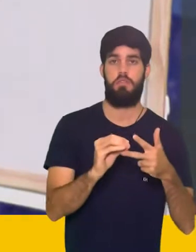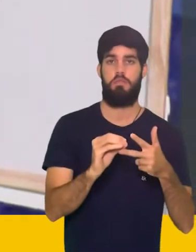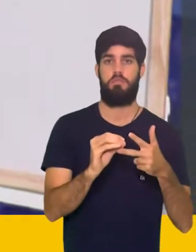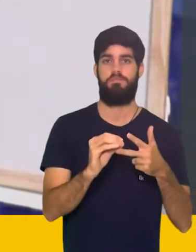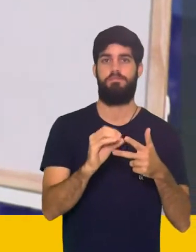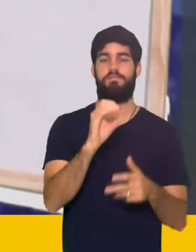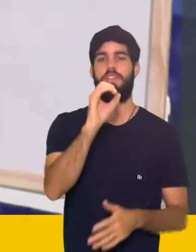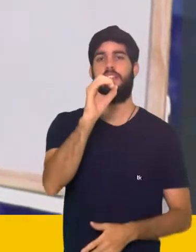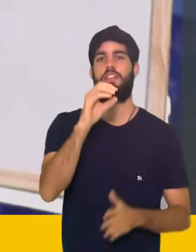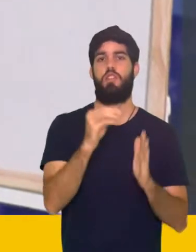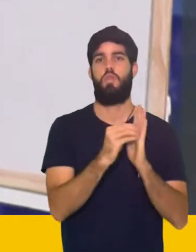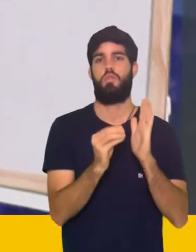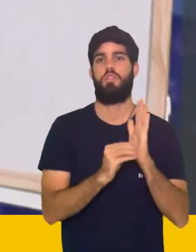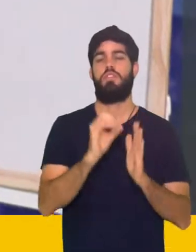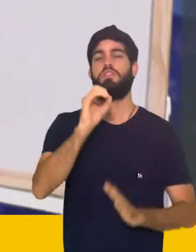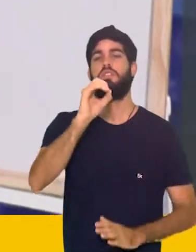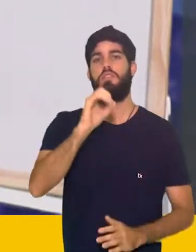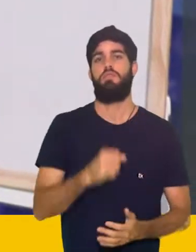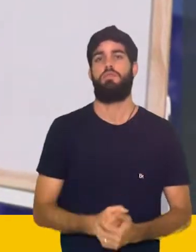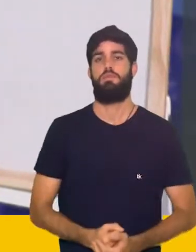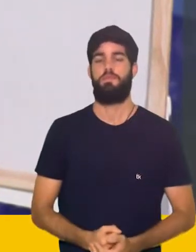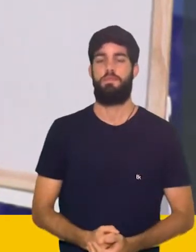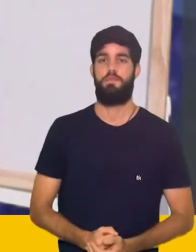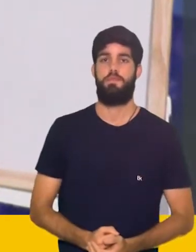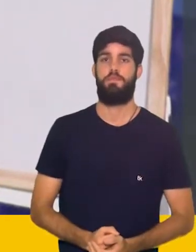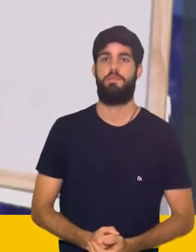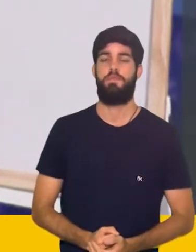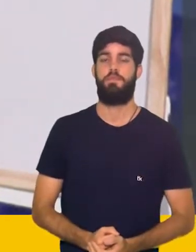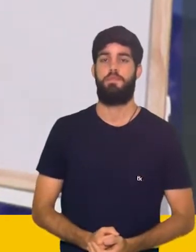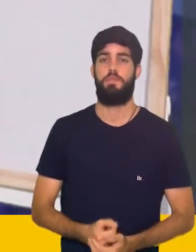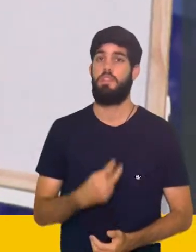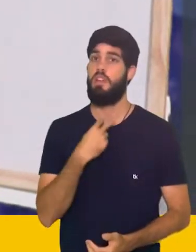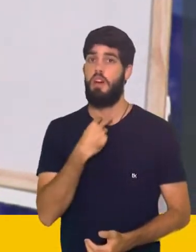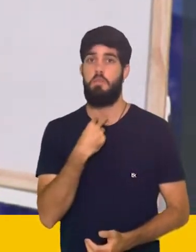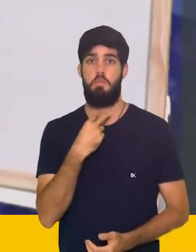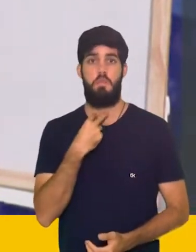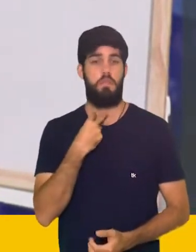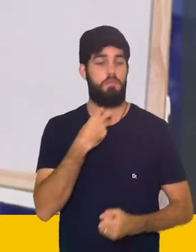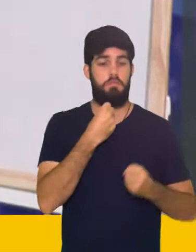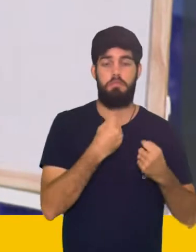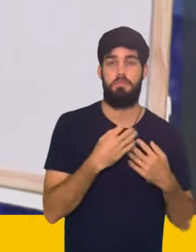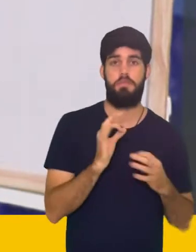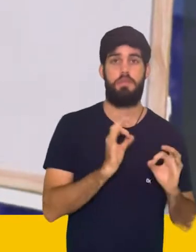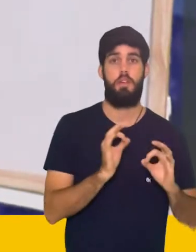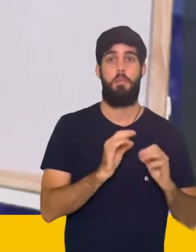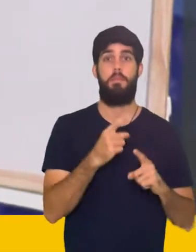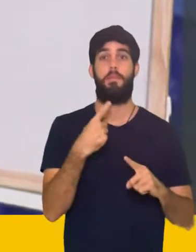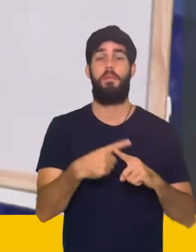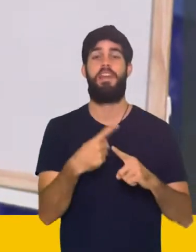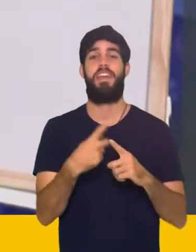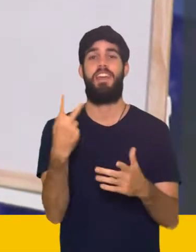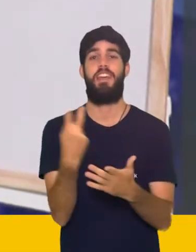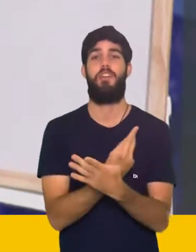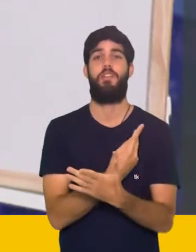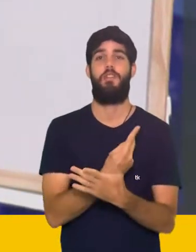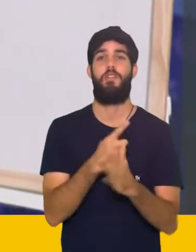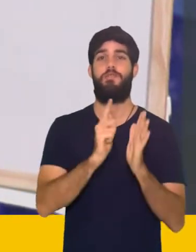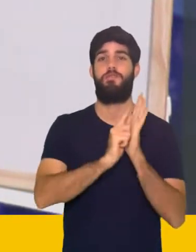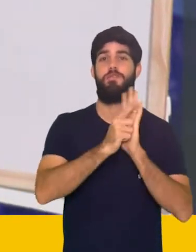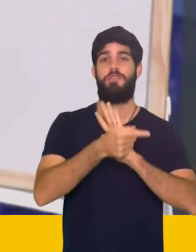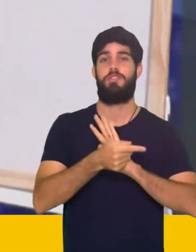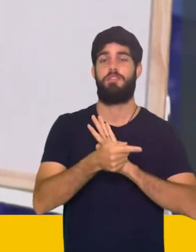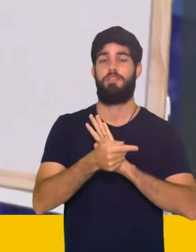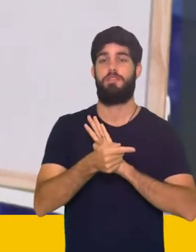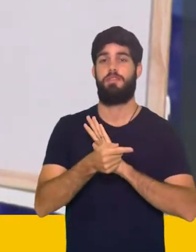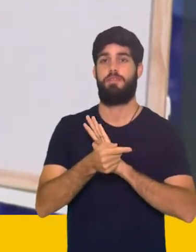é 0. Por quê? Ah, porque não posso comentar? Não, meu amor, é porque você errou o gênero, certo? O